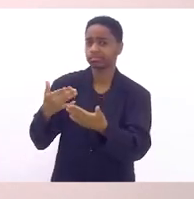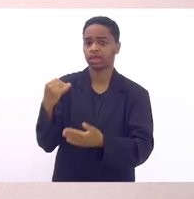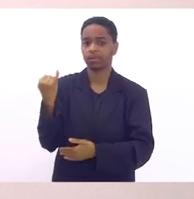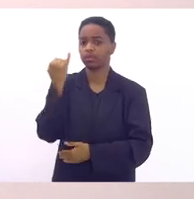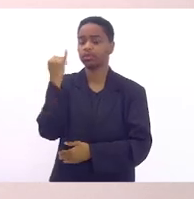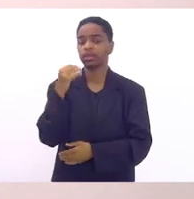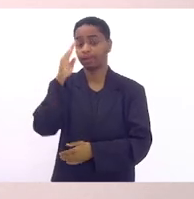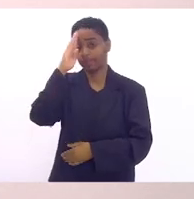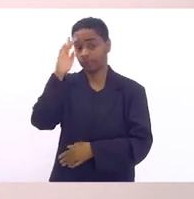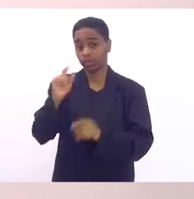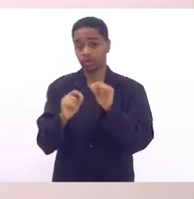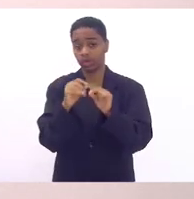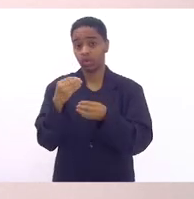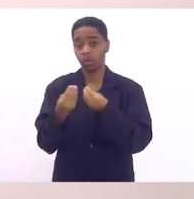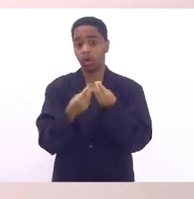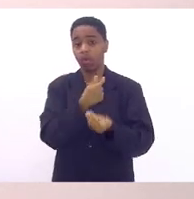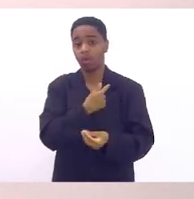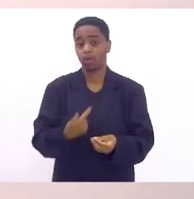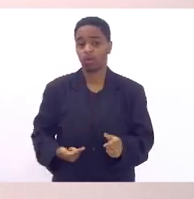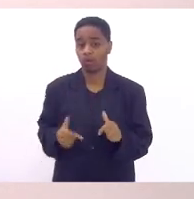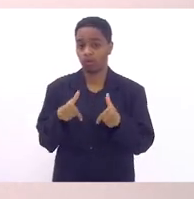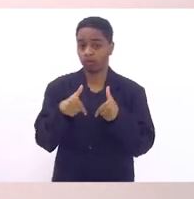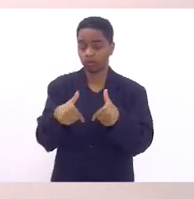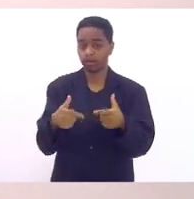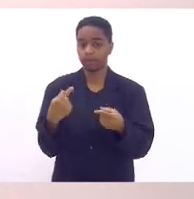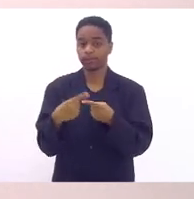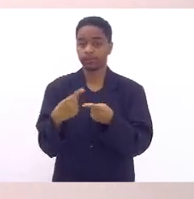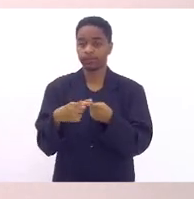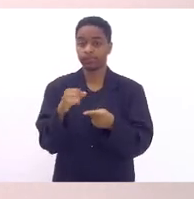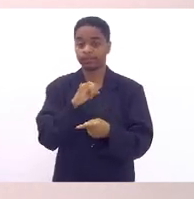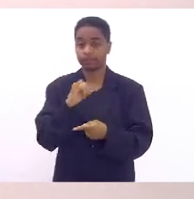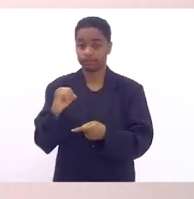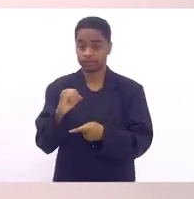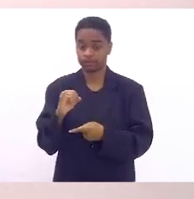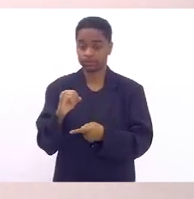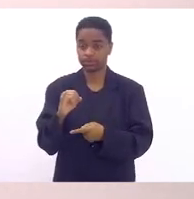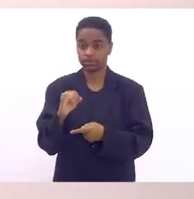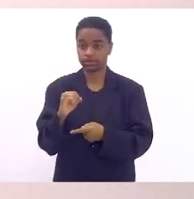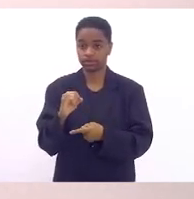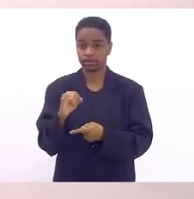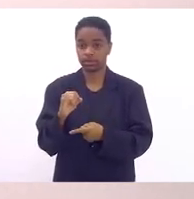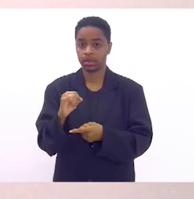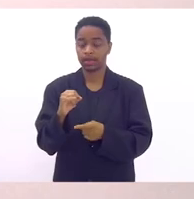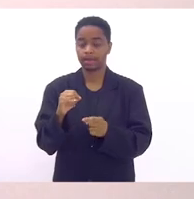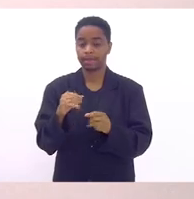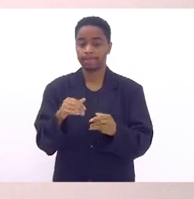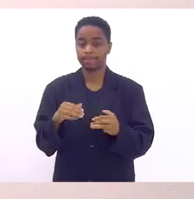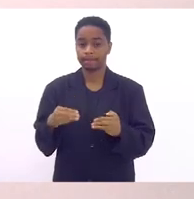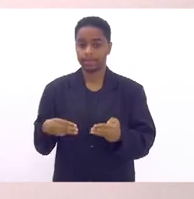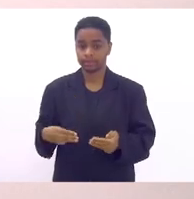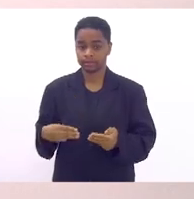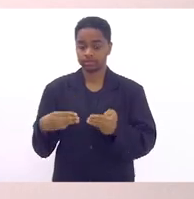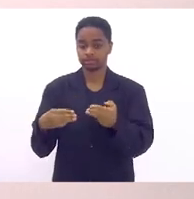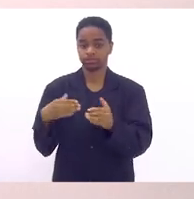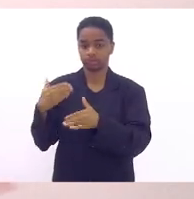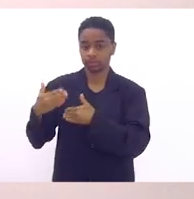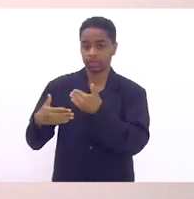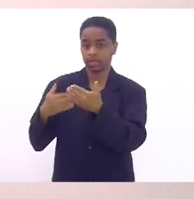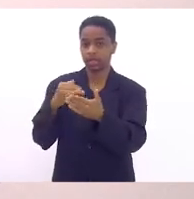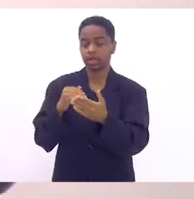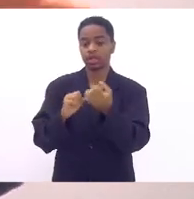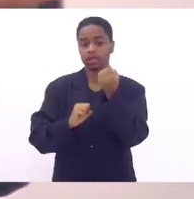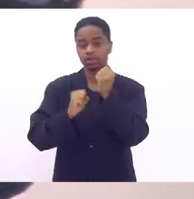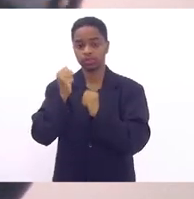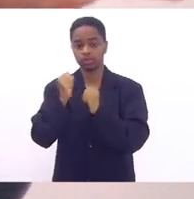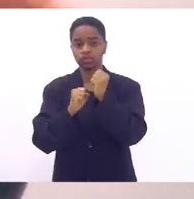governança quando você coloca a governança no Ministério do do MD Ministério desenvolvimento Indústria e Comércio ele permite